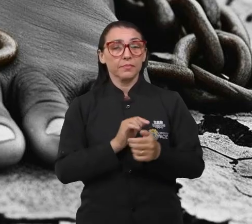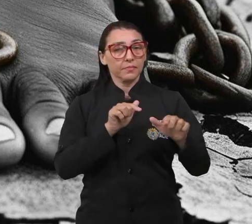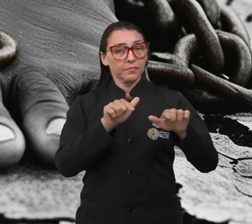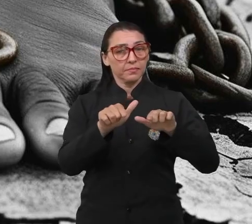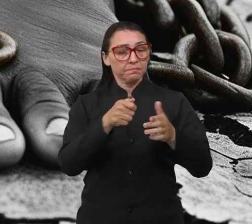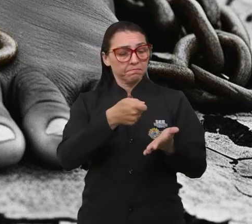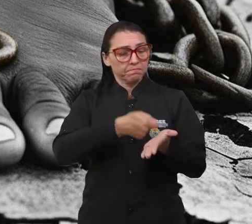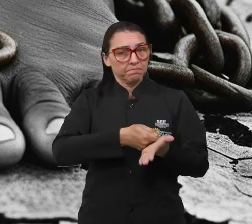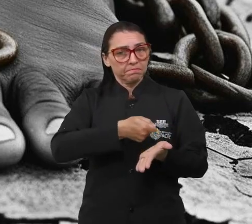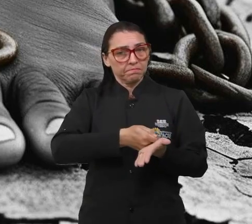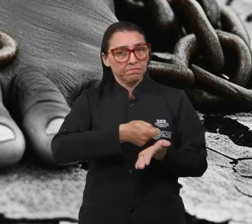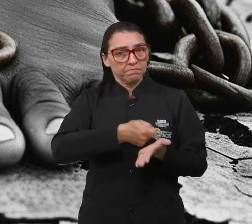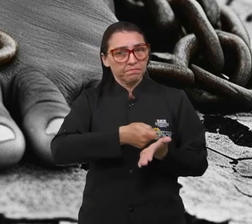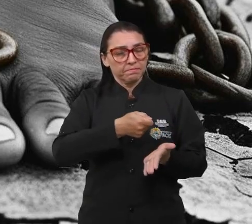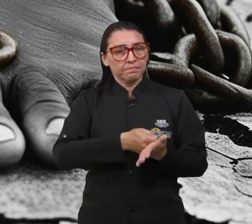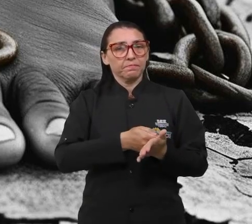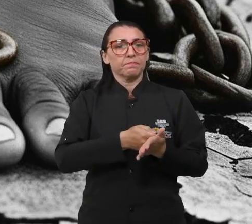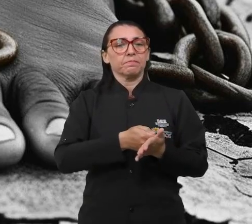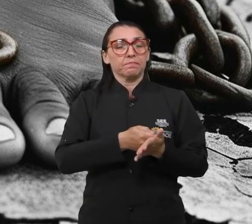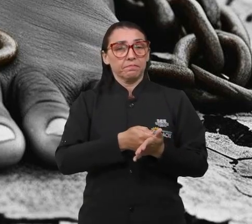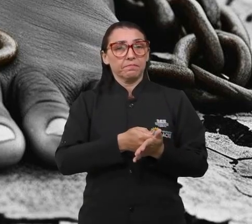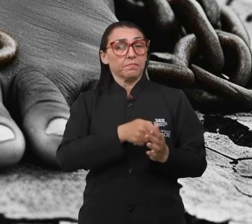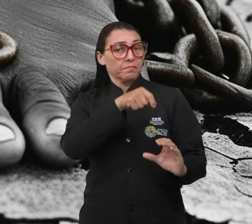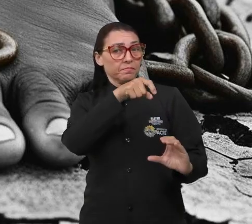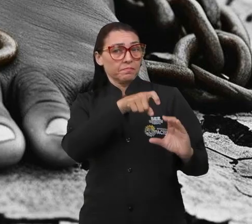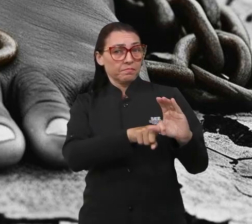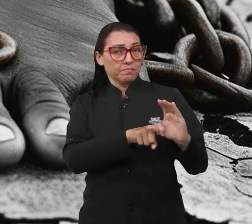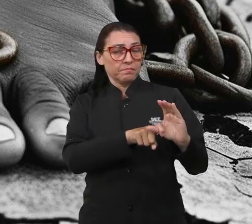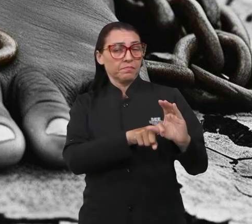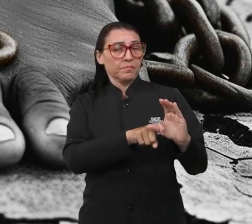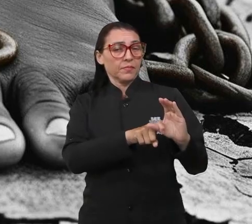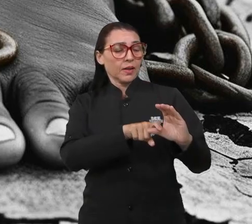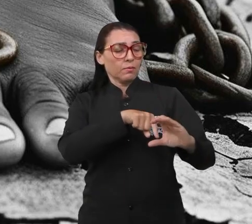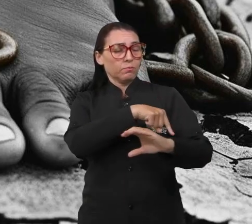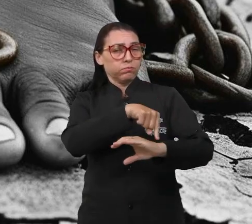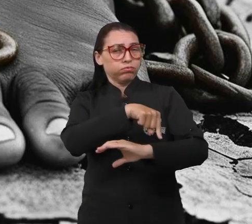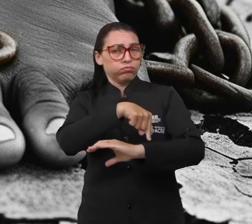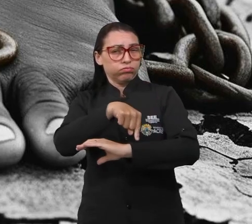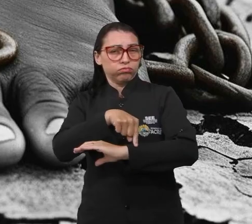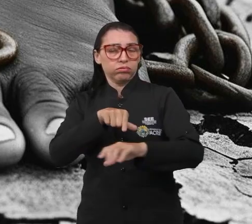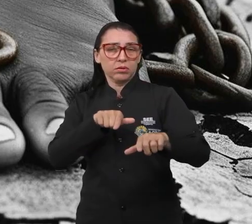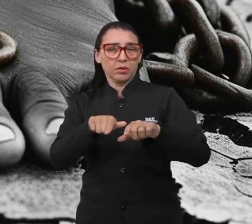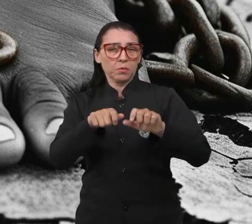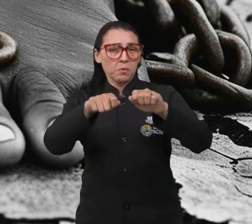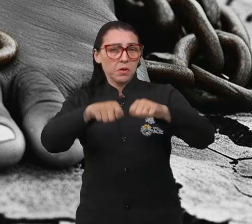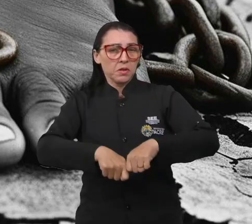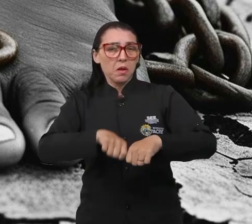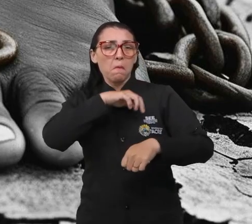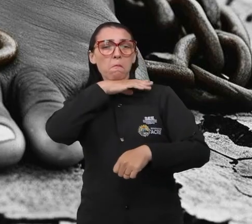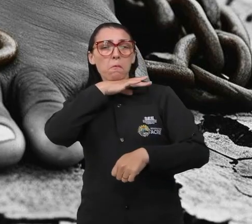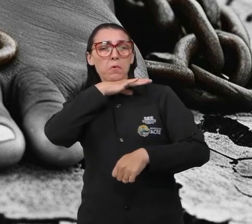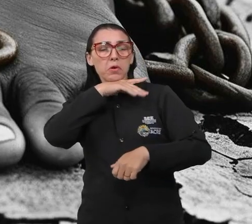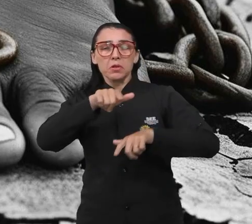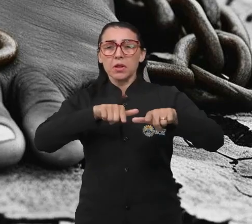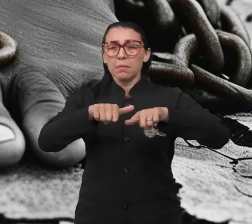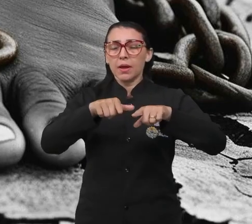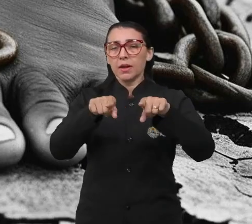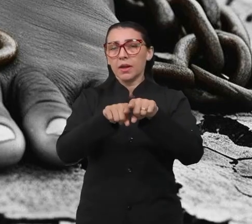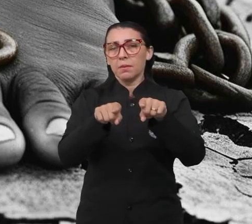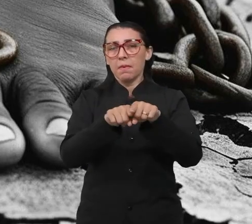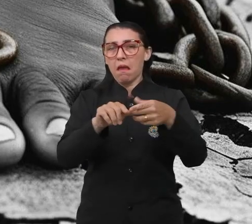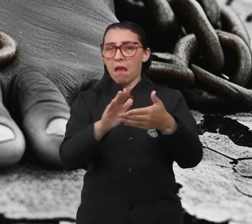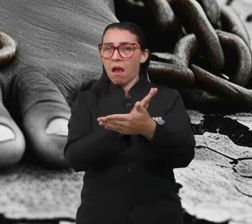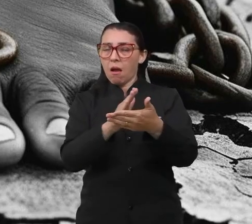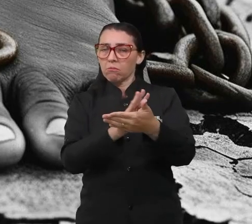trabalho forçado, servidão por dívidas, jornadas exaustivas, condições degradantes e até mesmo em